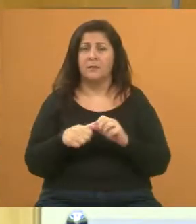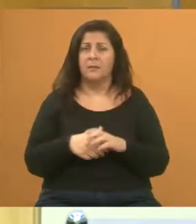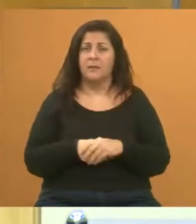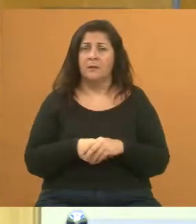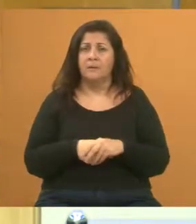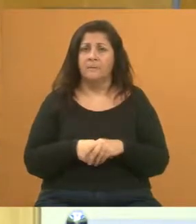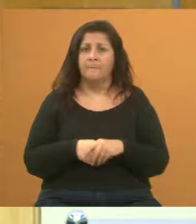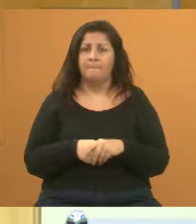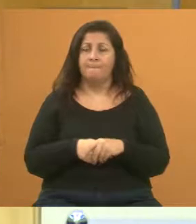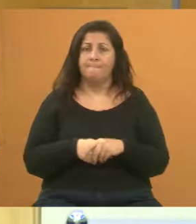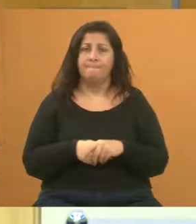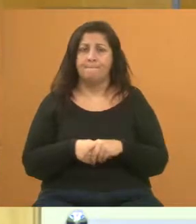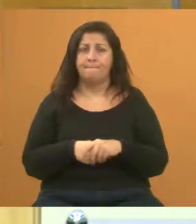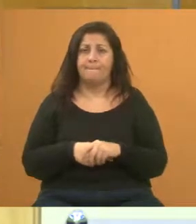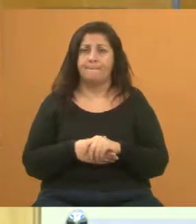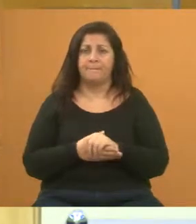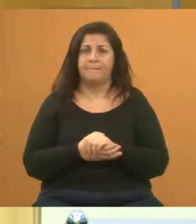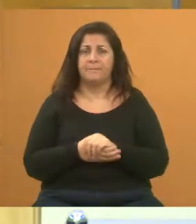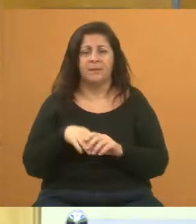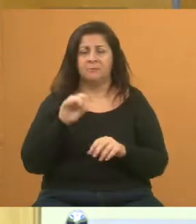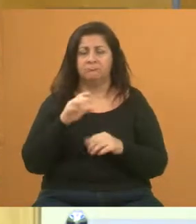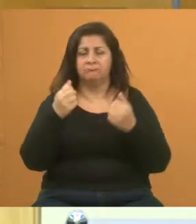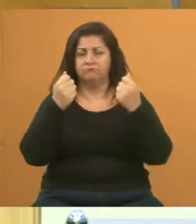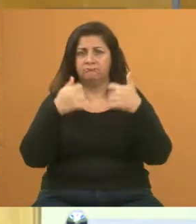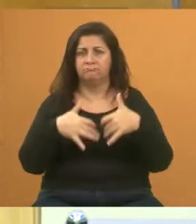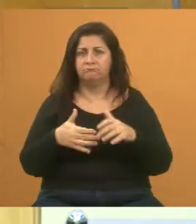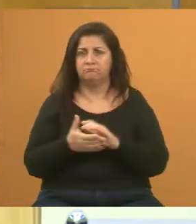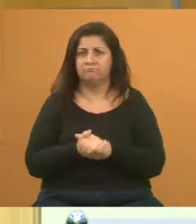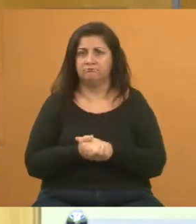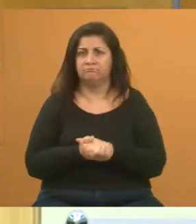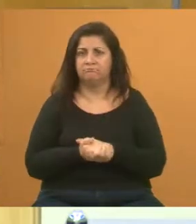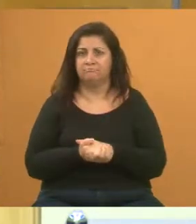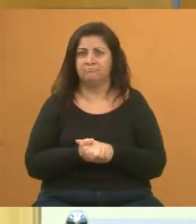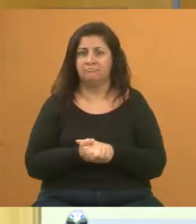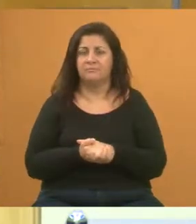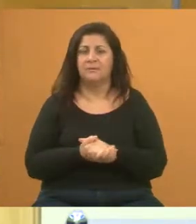atitude mesmo. Então, só justificando isso. E porque eu fico